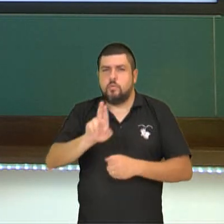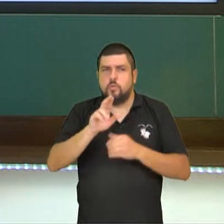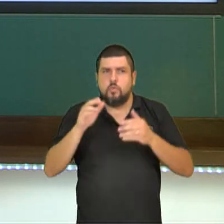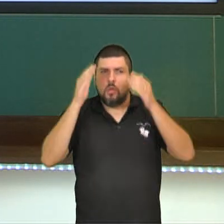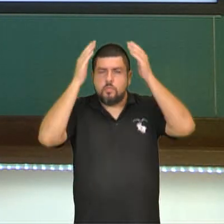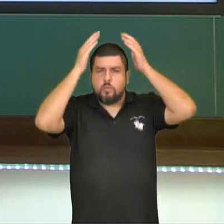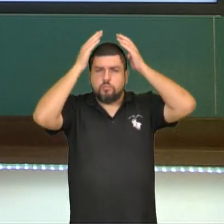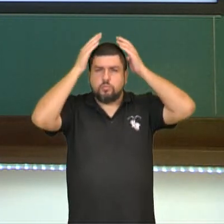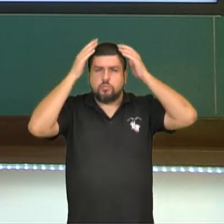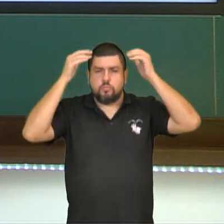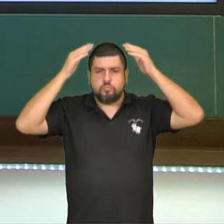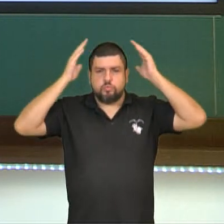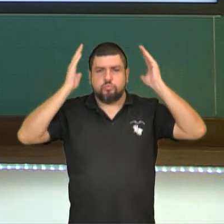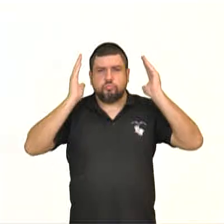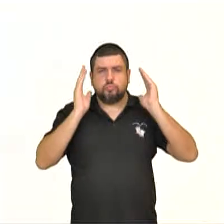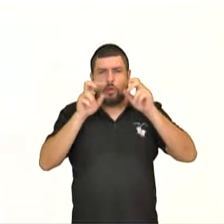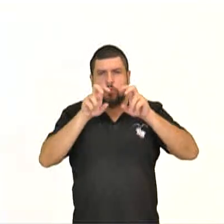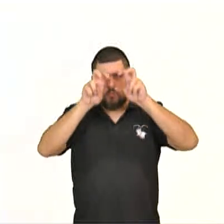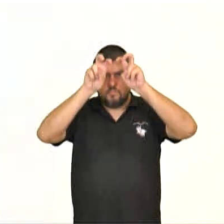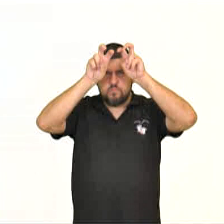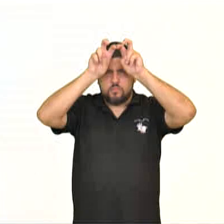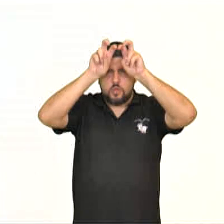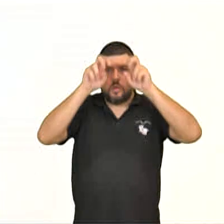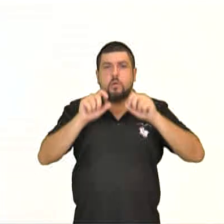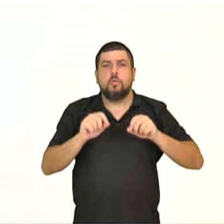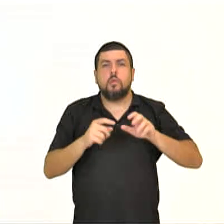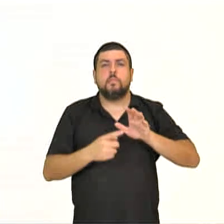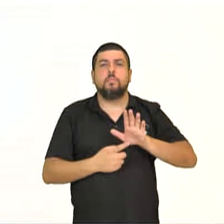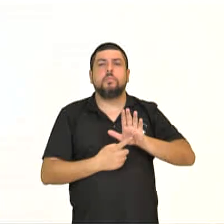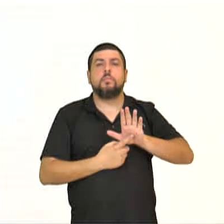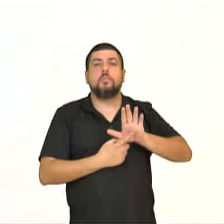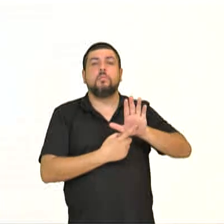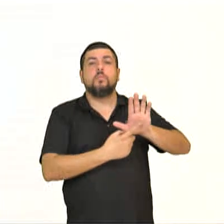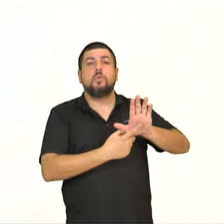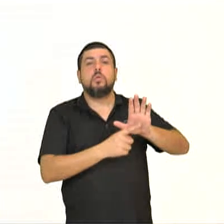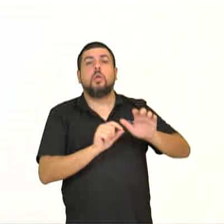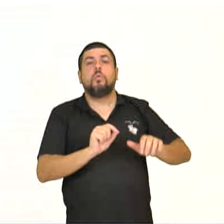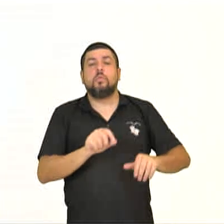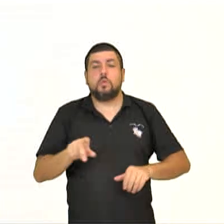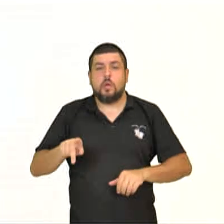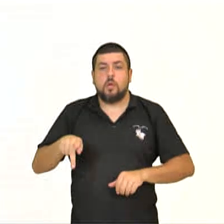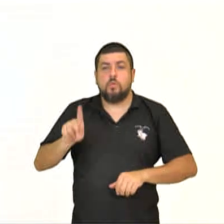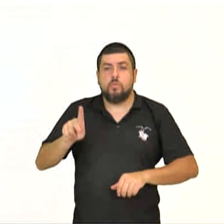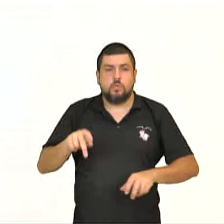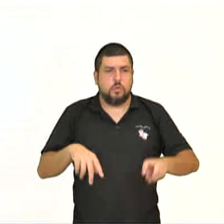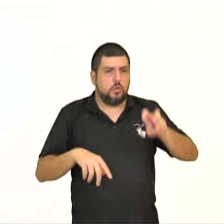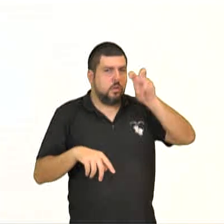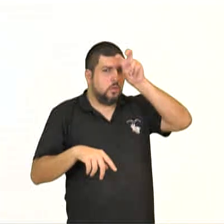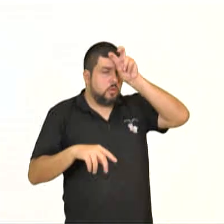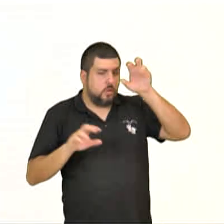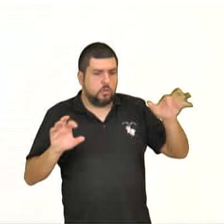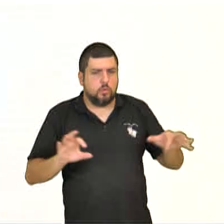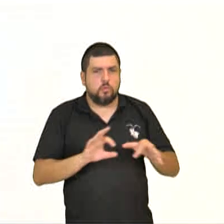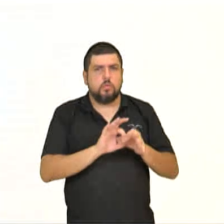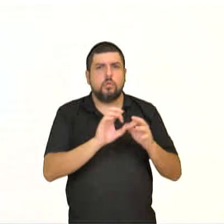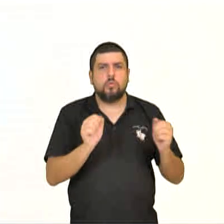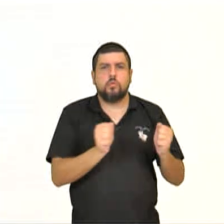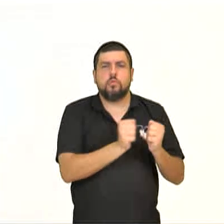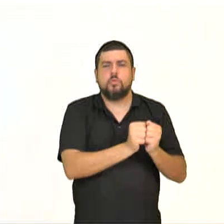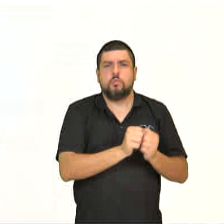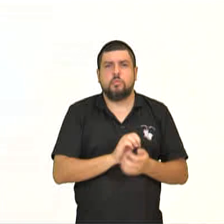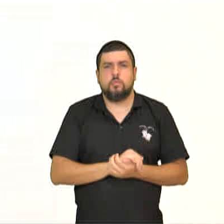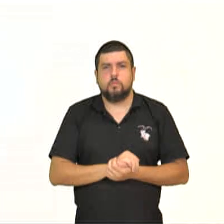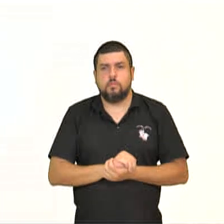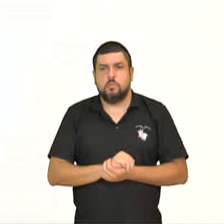erguia sobre as duas frontes, para indicar que reinavam ao mesmo tempo Cuxi e o Egito. Eles ordenaram construções de